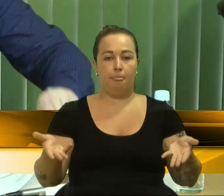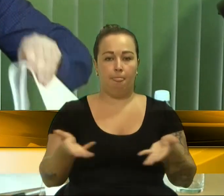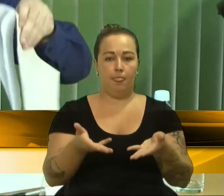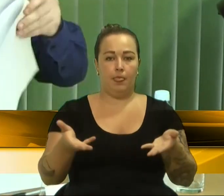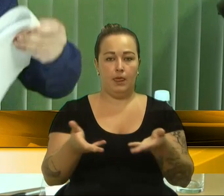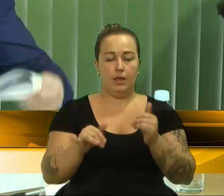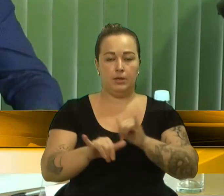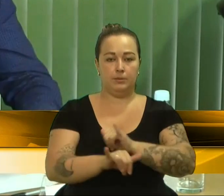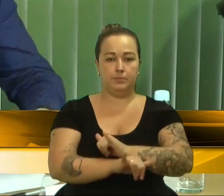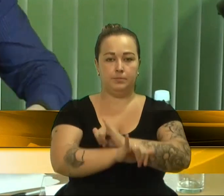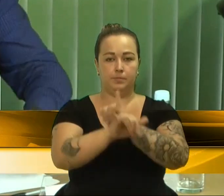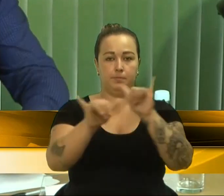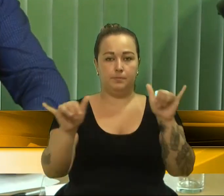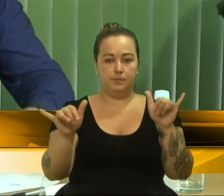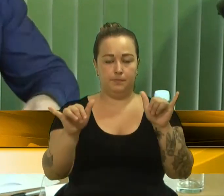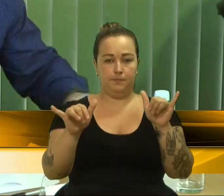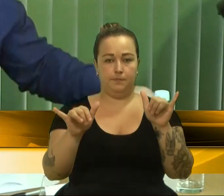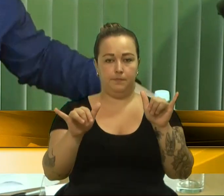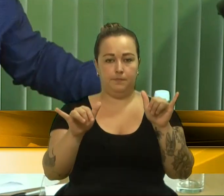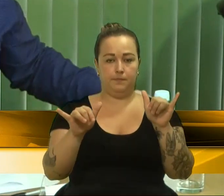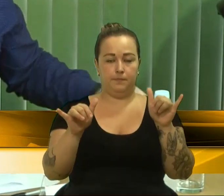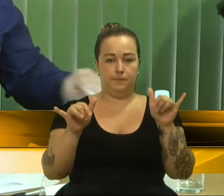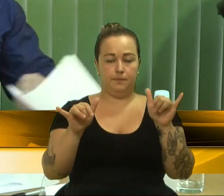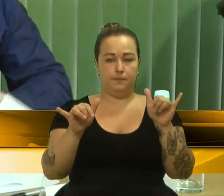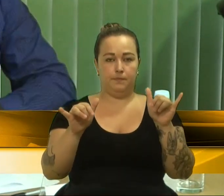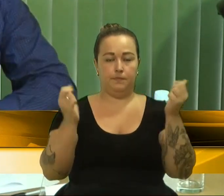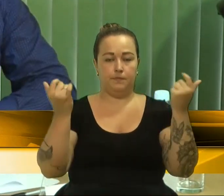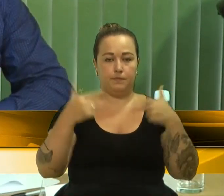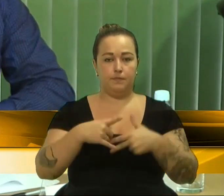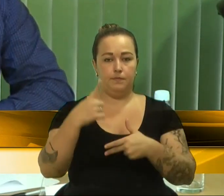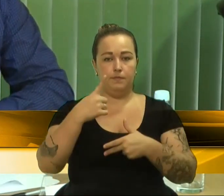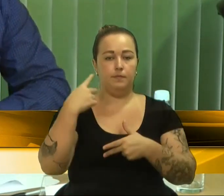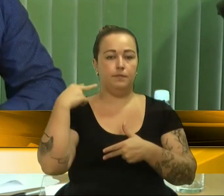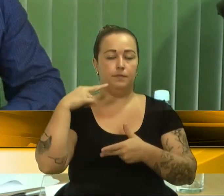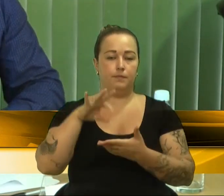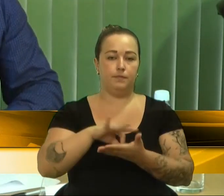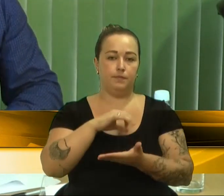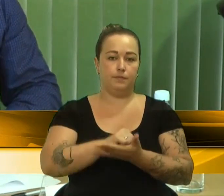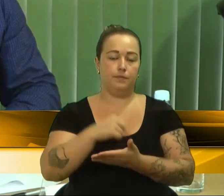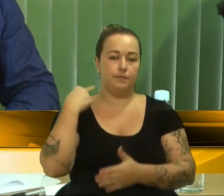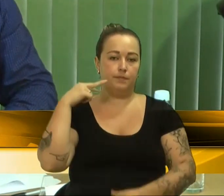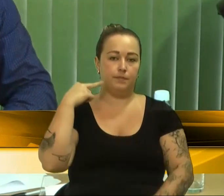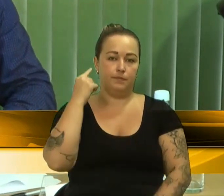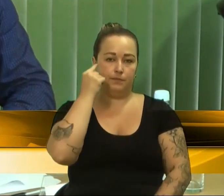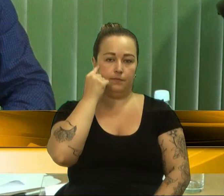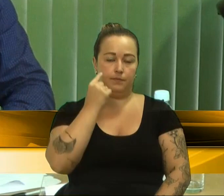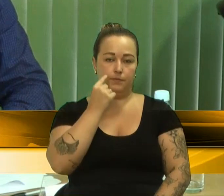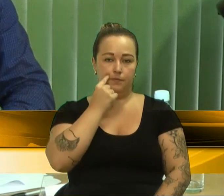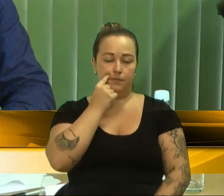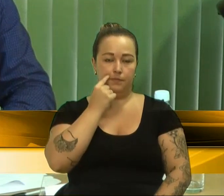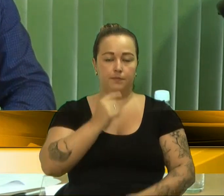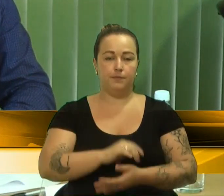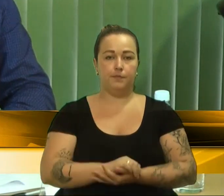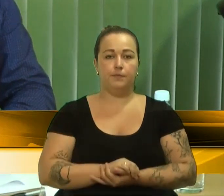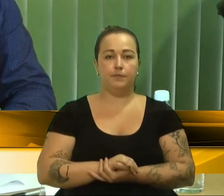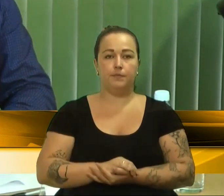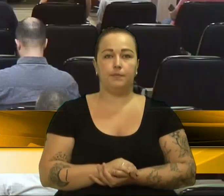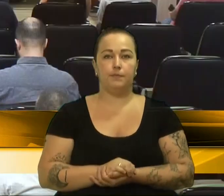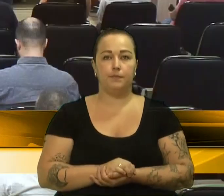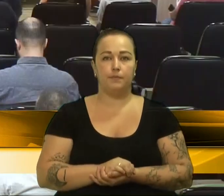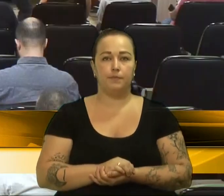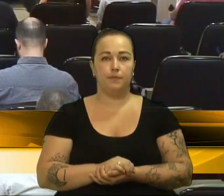Passemos ao espaço do pequeno expediente. Primeiro vereador inscrito, vereador Arlindo Bandeira, com a palavra.